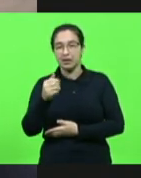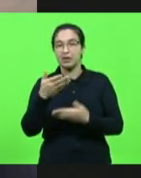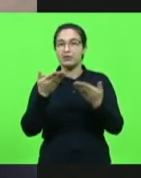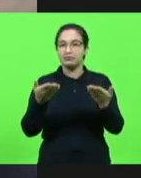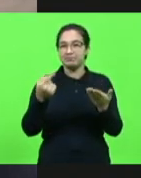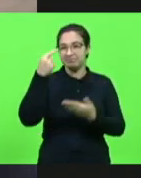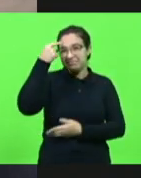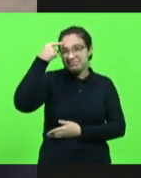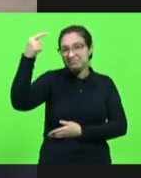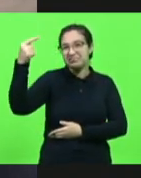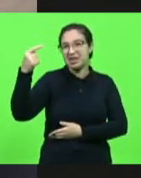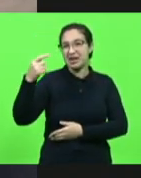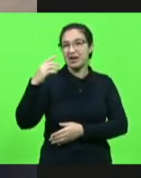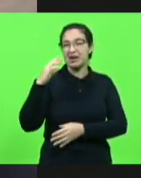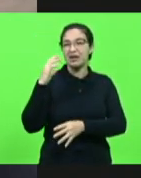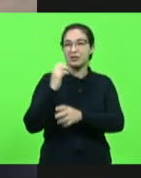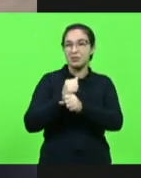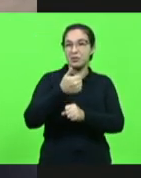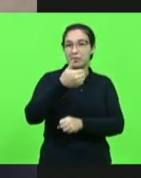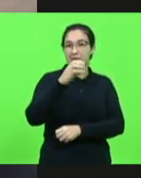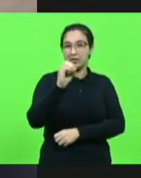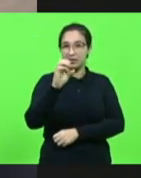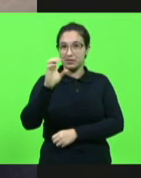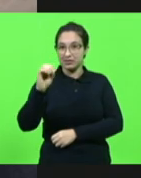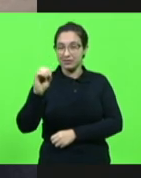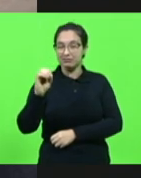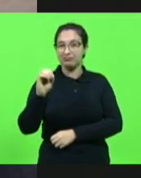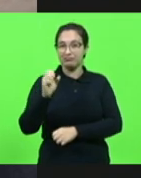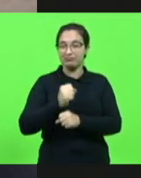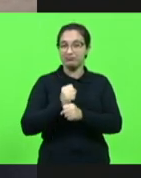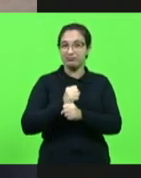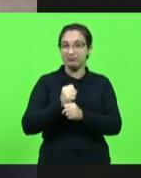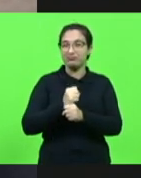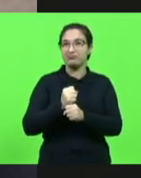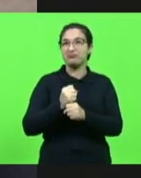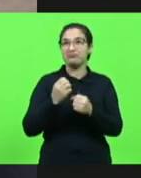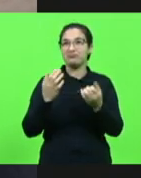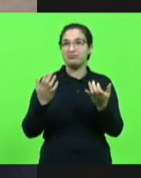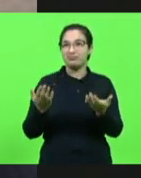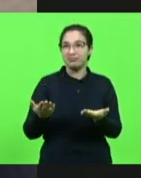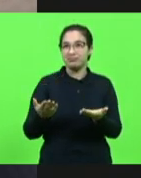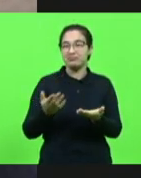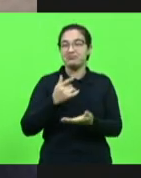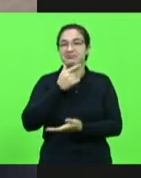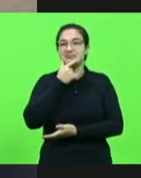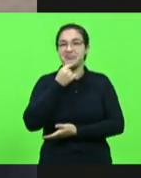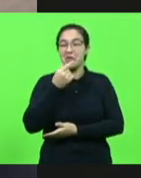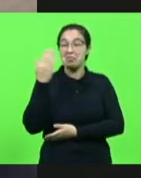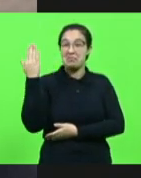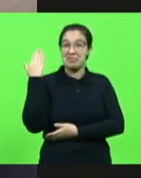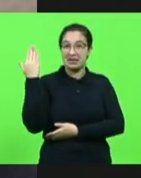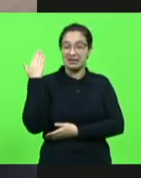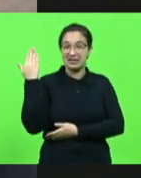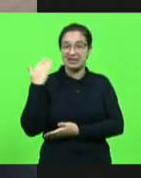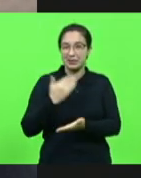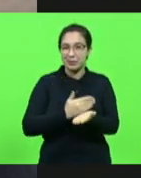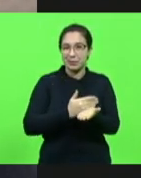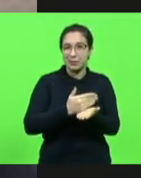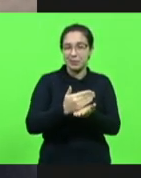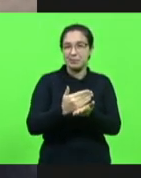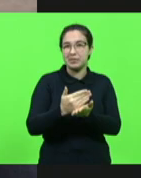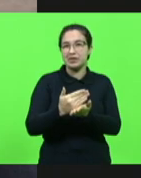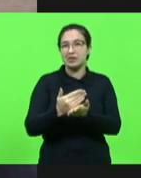centenário. Trazendo aí a figura de José Boatê, como bem colocado na época, iniciando com a perspectiva